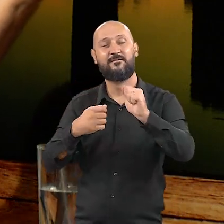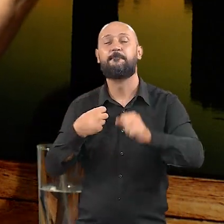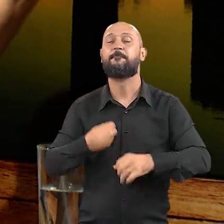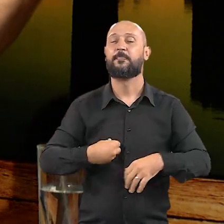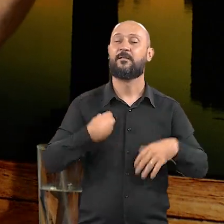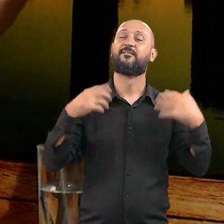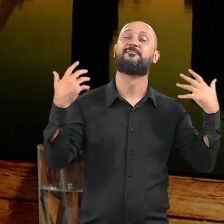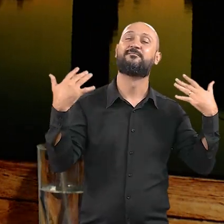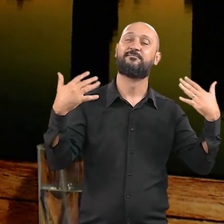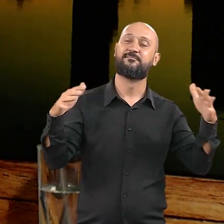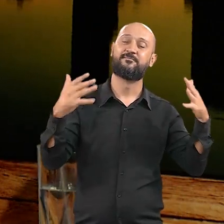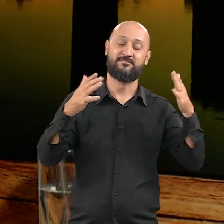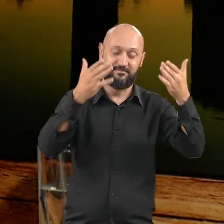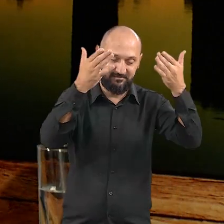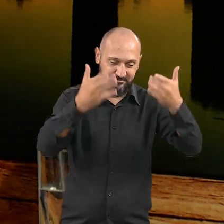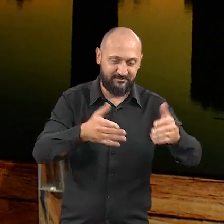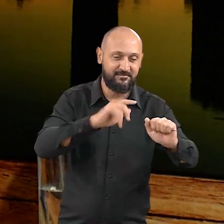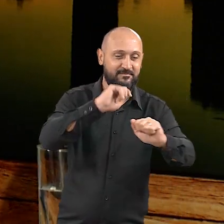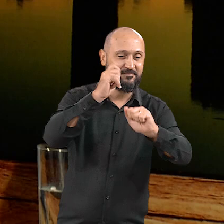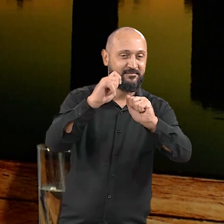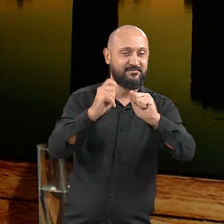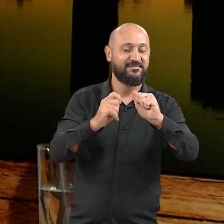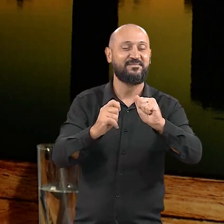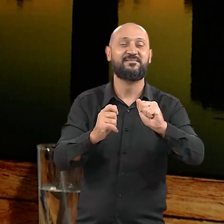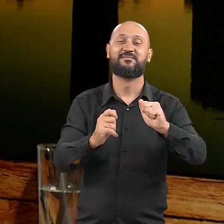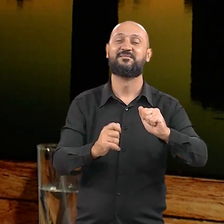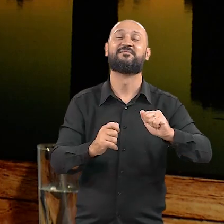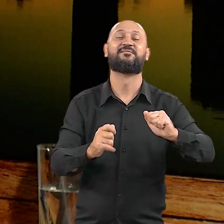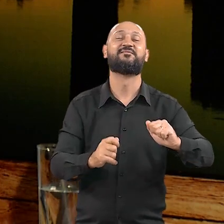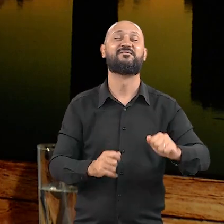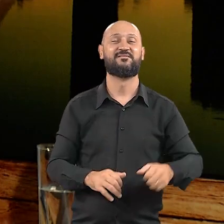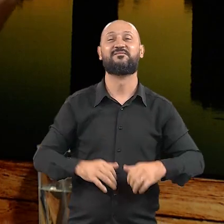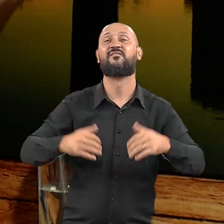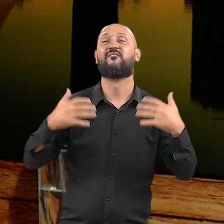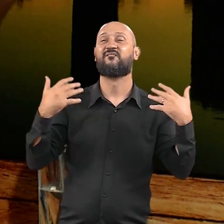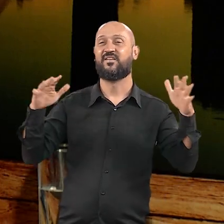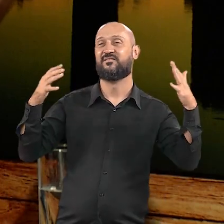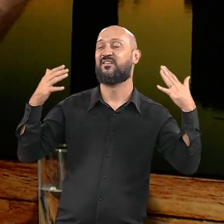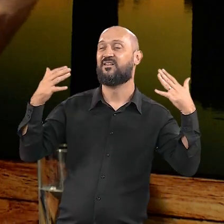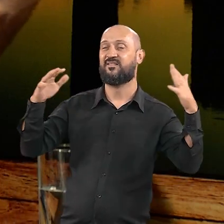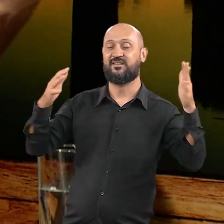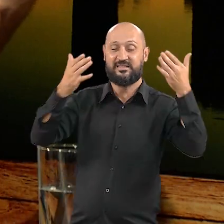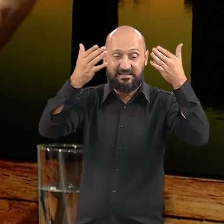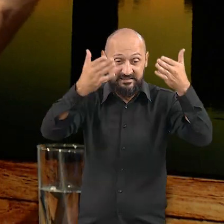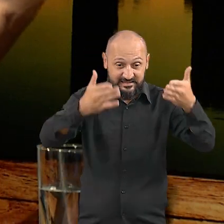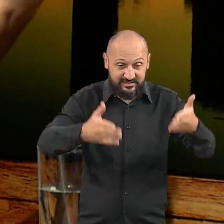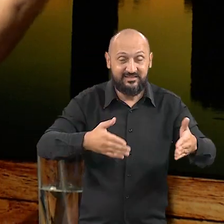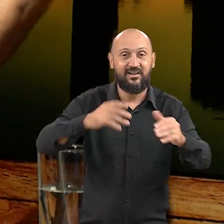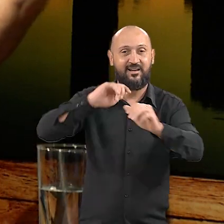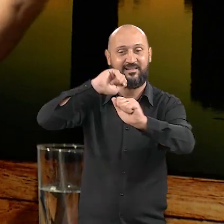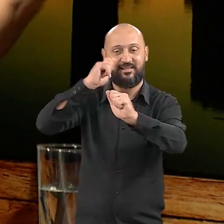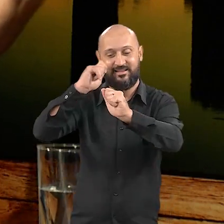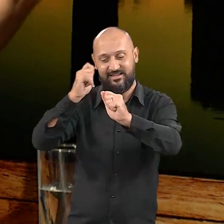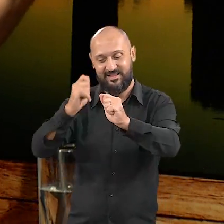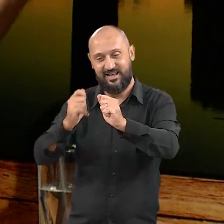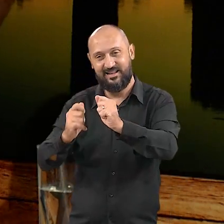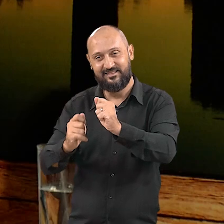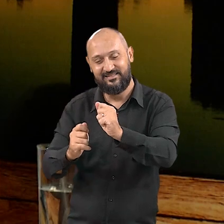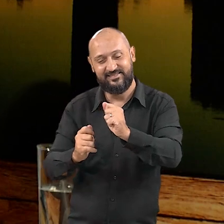artesanato, viva o artesão e o artesanato. Viva o artesão